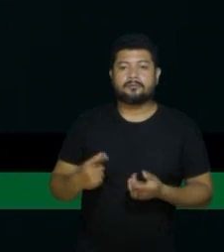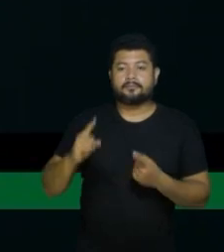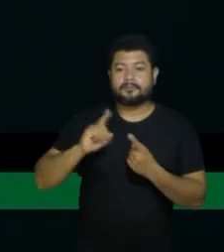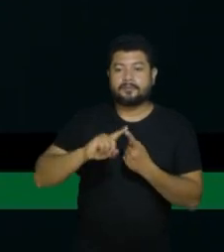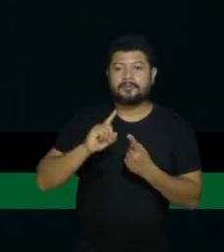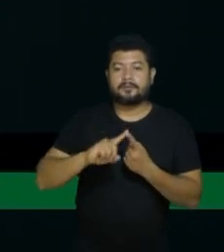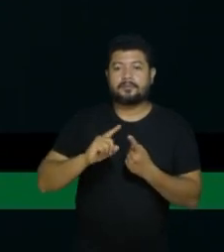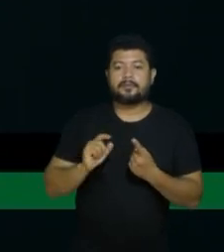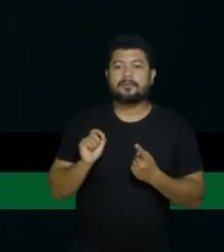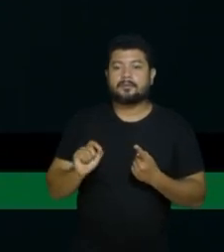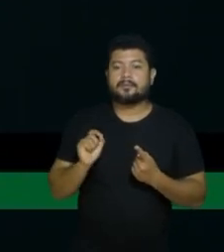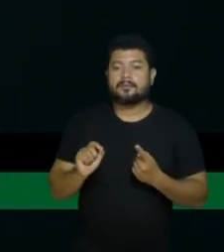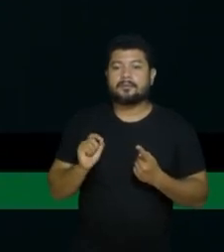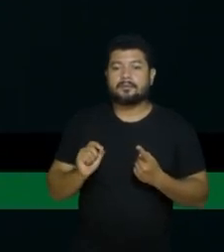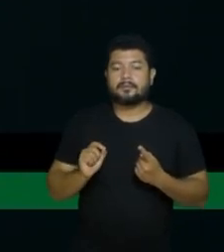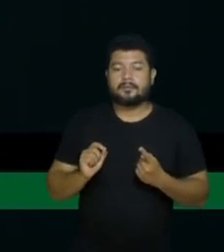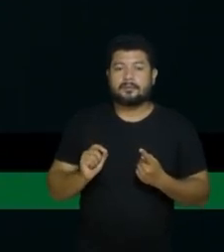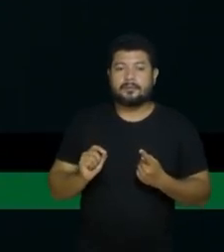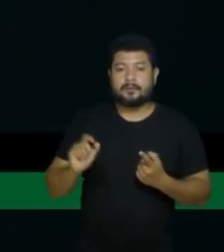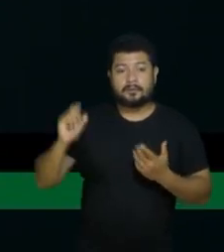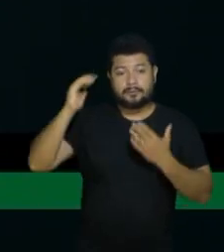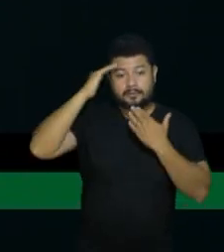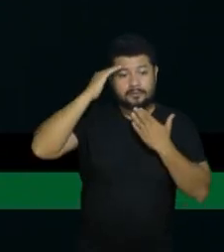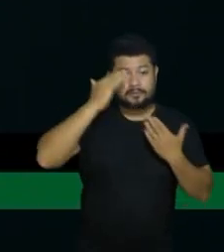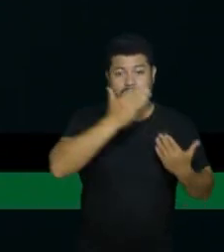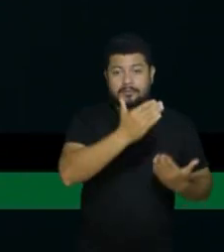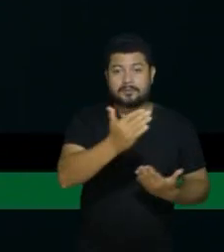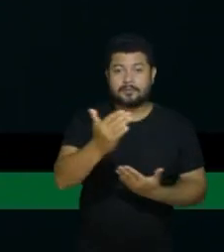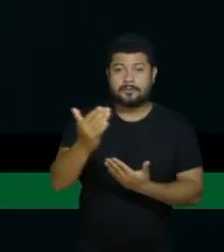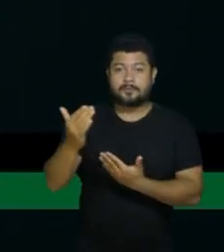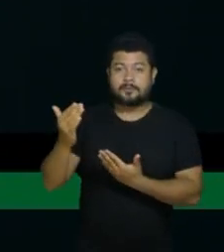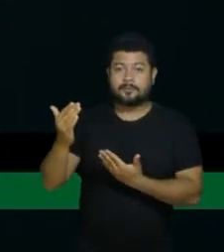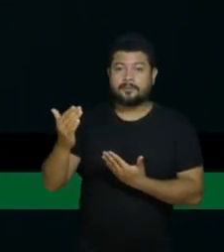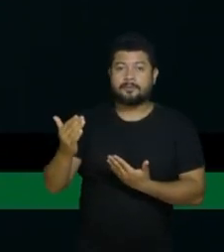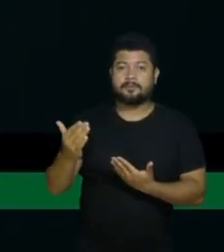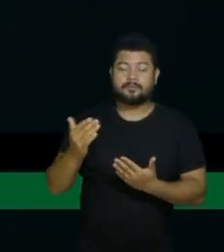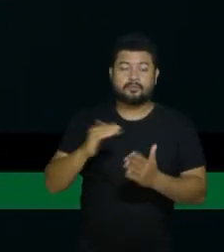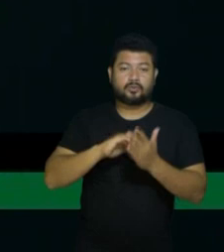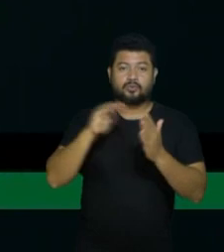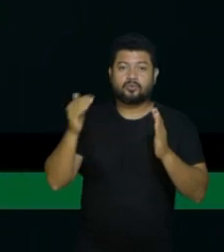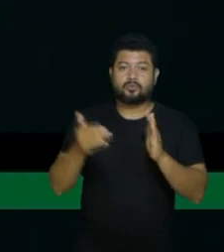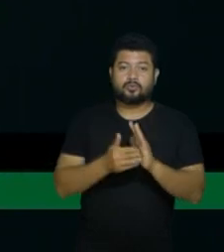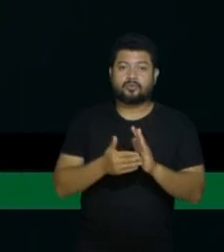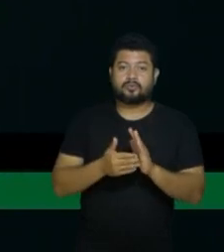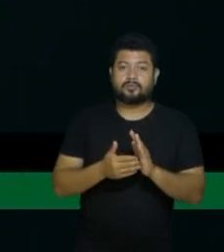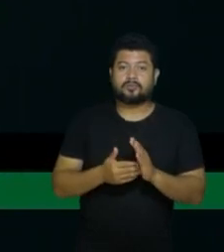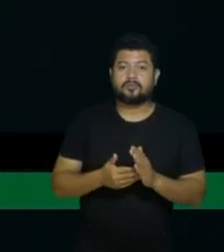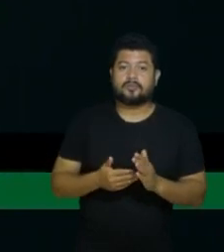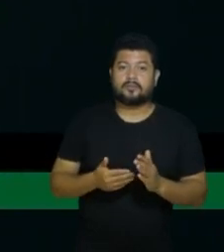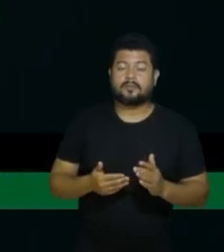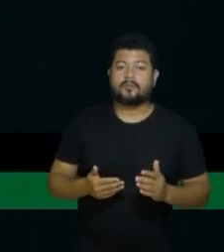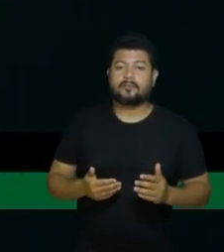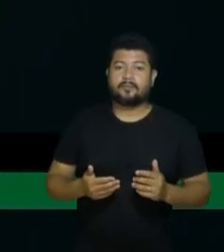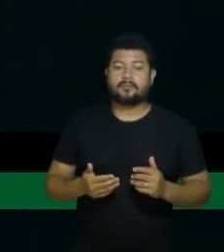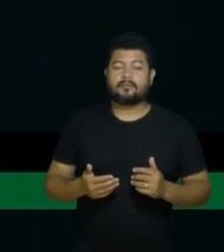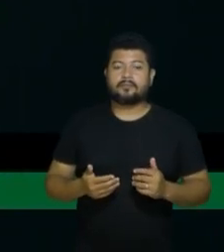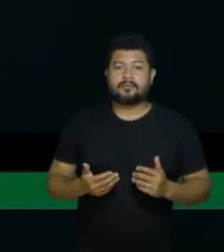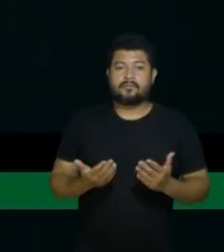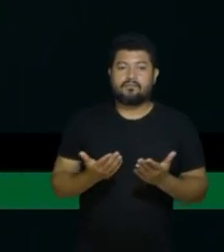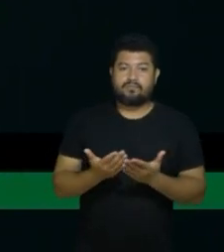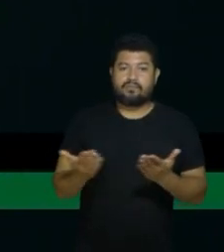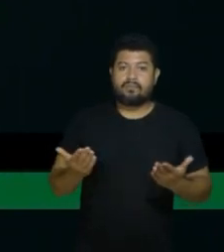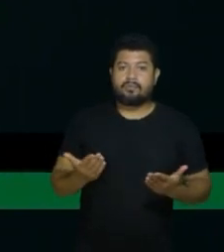primeiramente agradecer a todos a todos que de uma forma ou outra estão